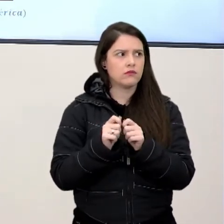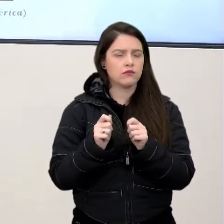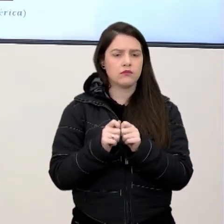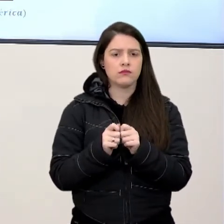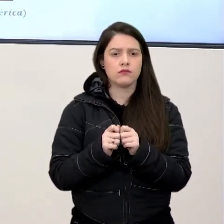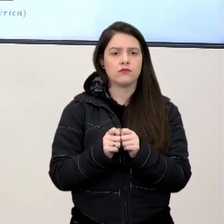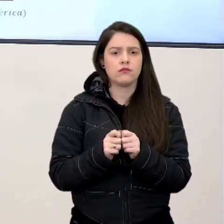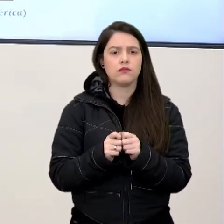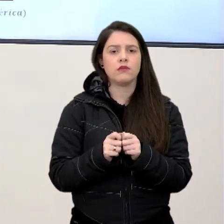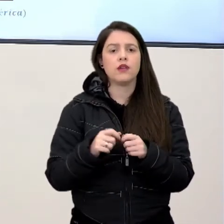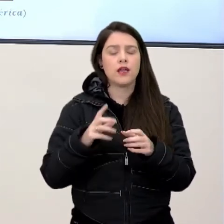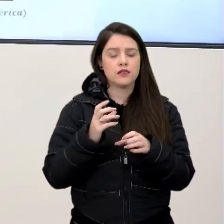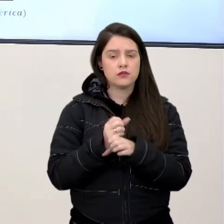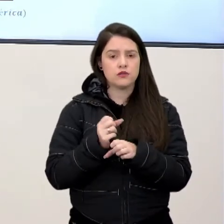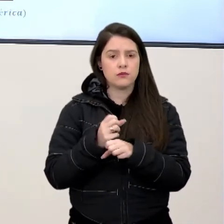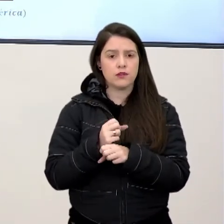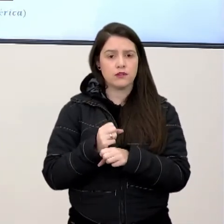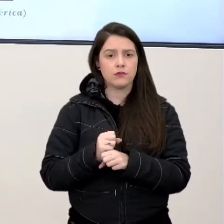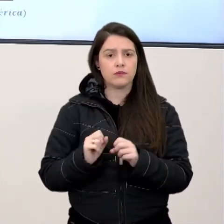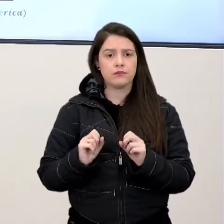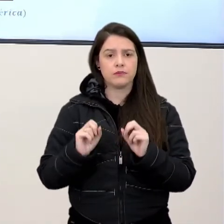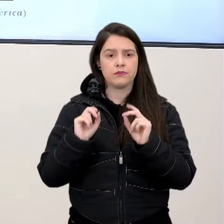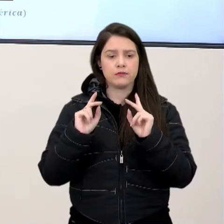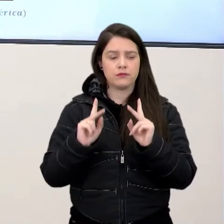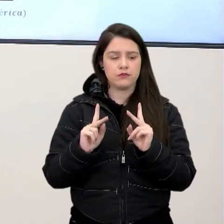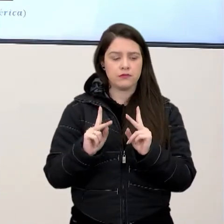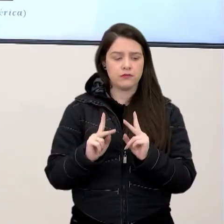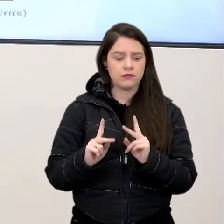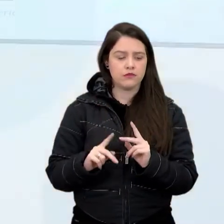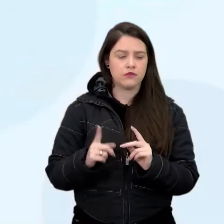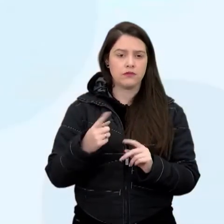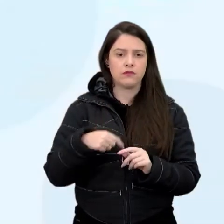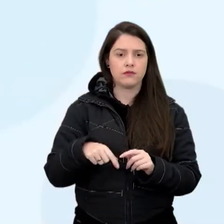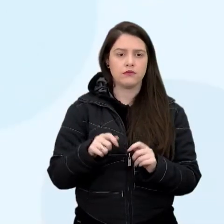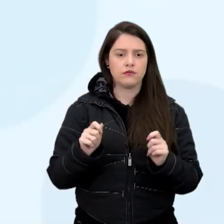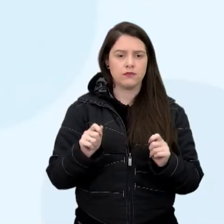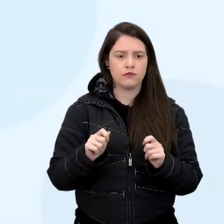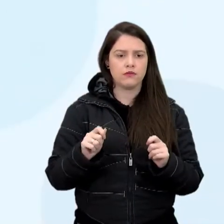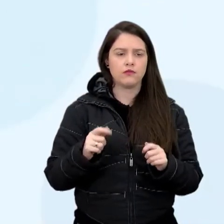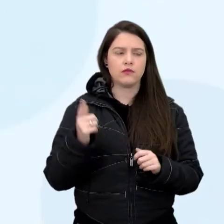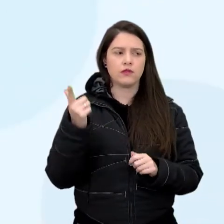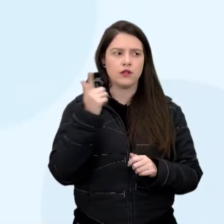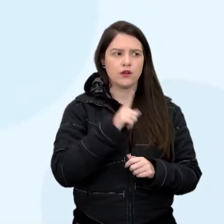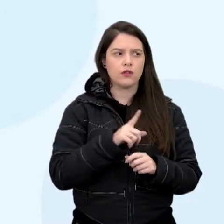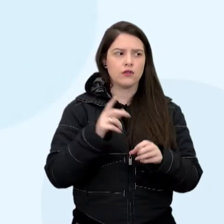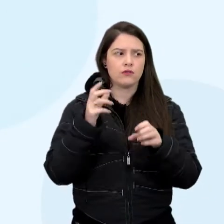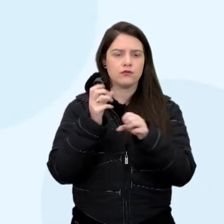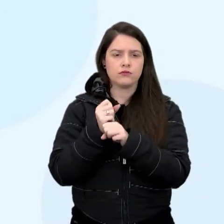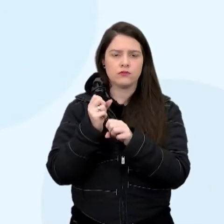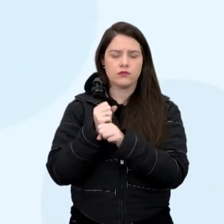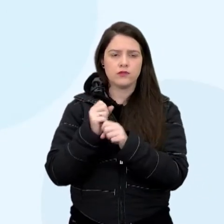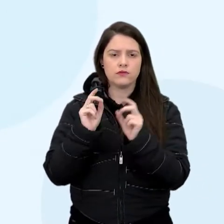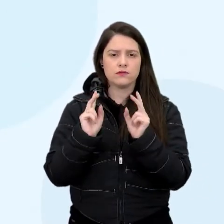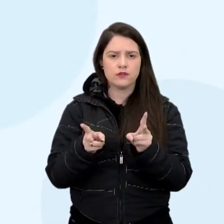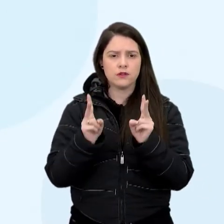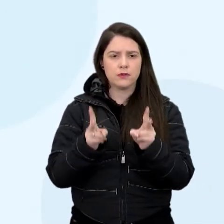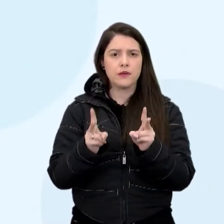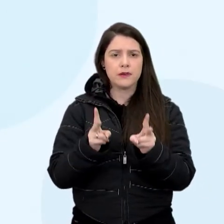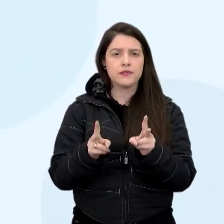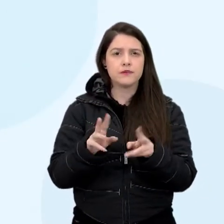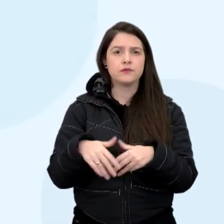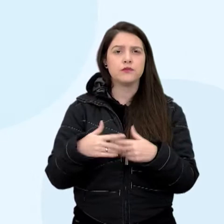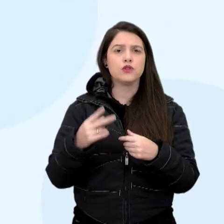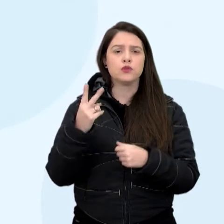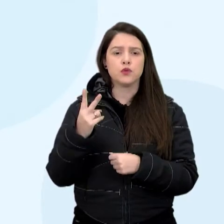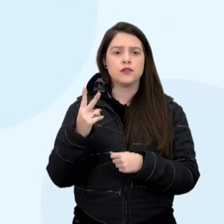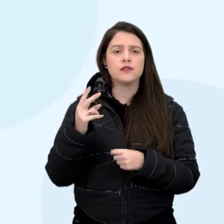esse somatório, tá ok? Então, feito isso. Aqui não tem muito problema, você consegue somar na raça, inclusive, né? 1 mais 0